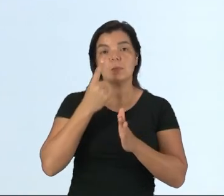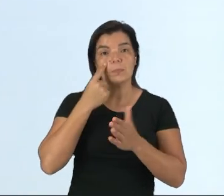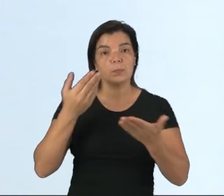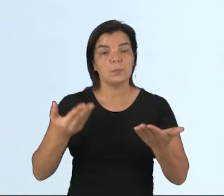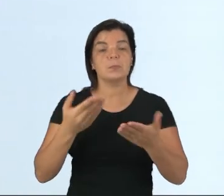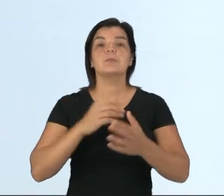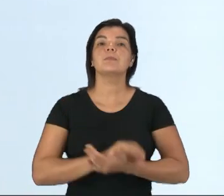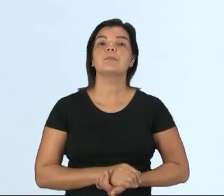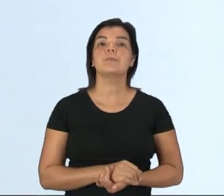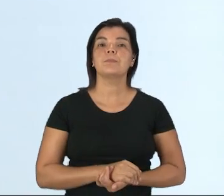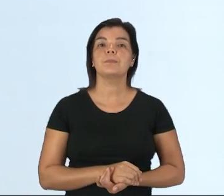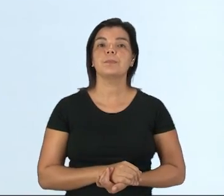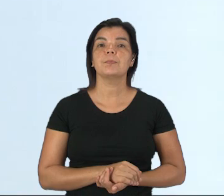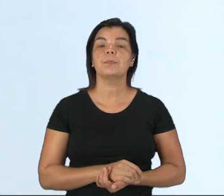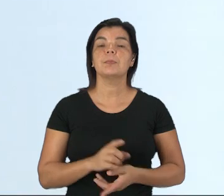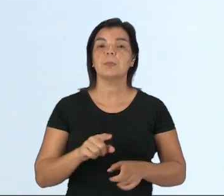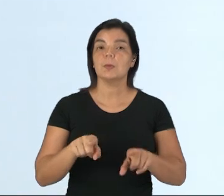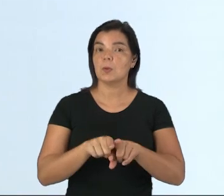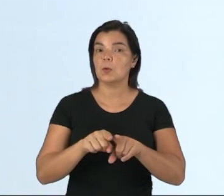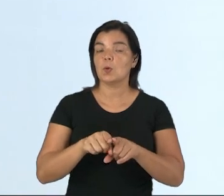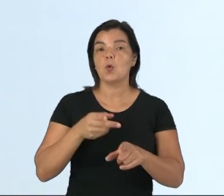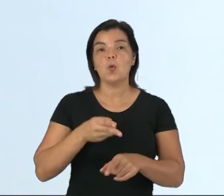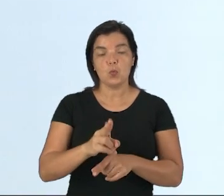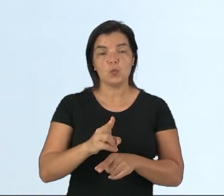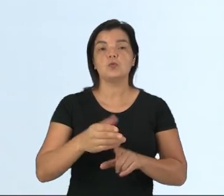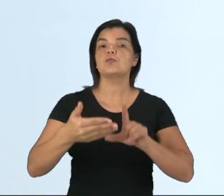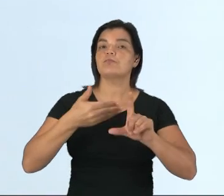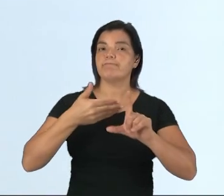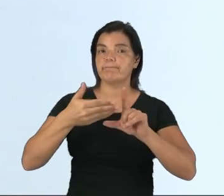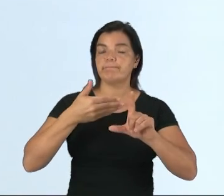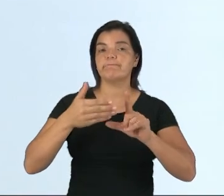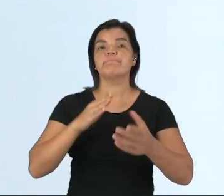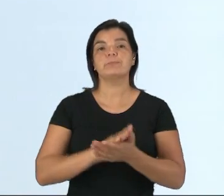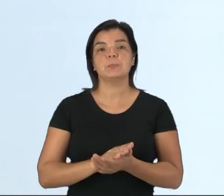né, e aprenderam. E para mais aulas, continuem acessando a